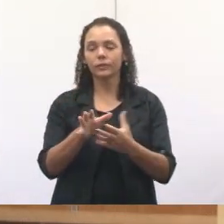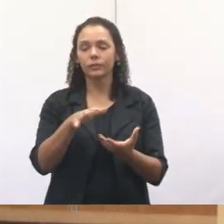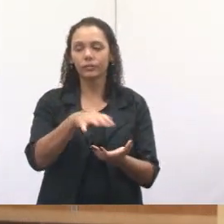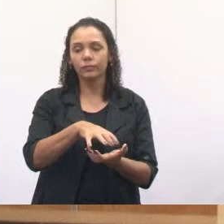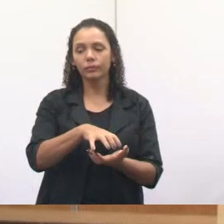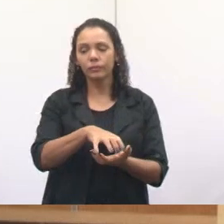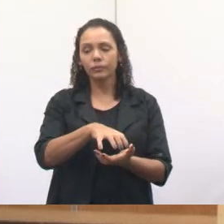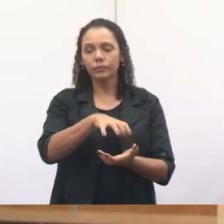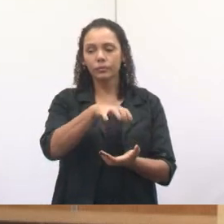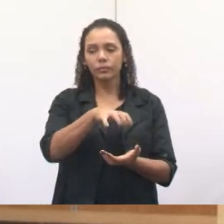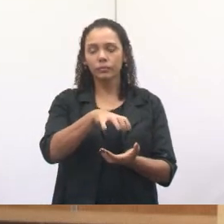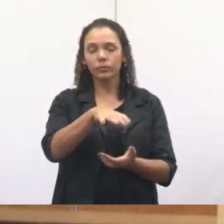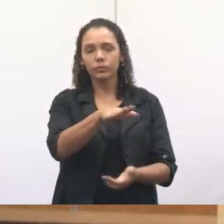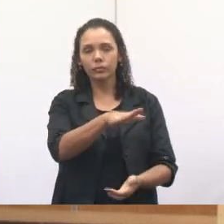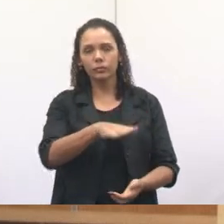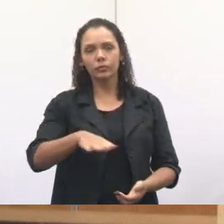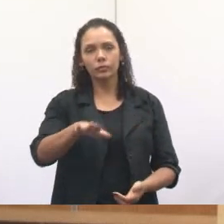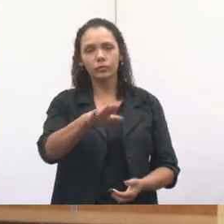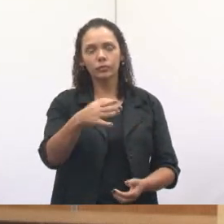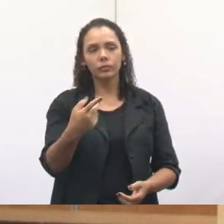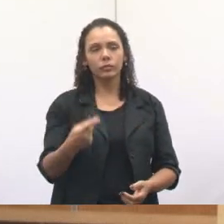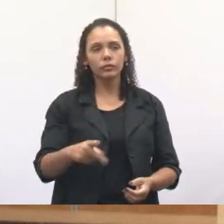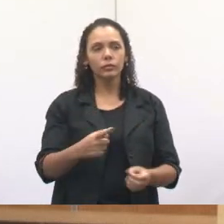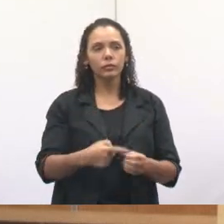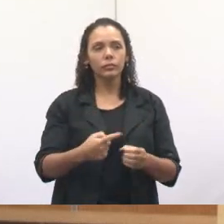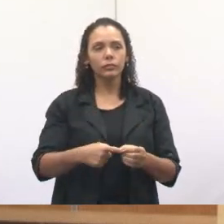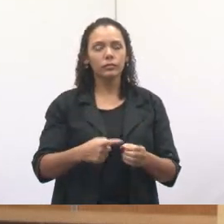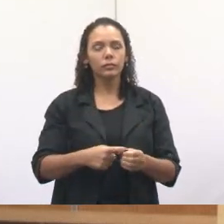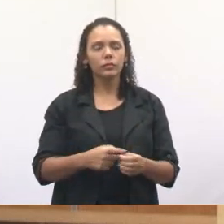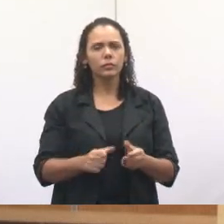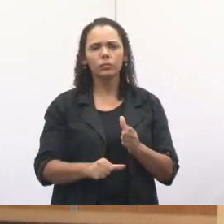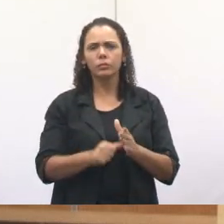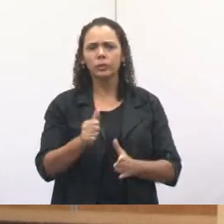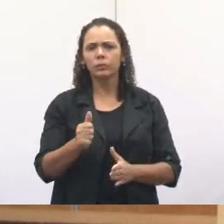município. Então vamos lá, primeiro programa de governo foi no ano de